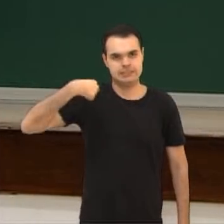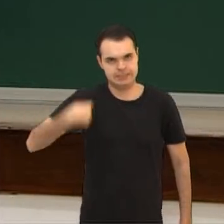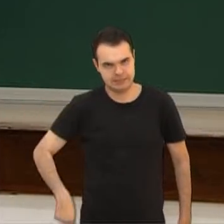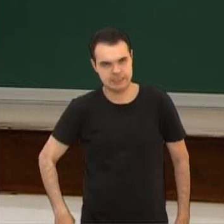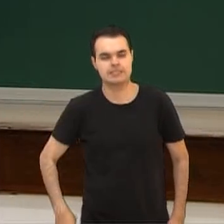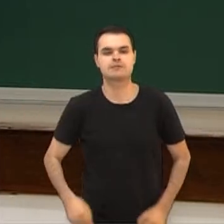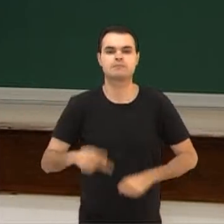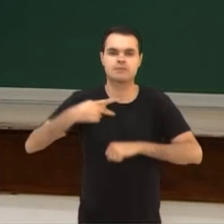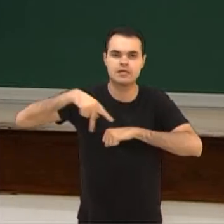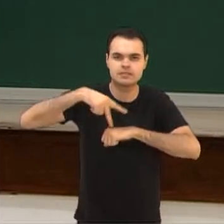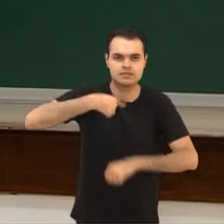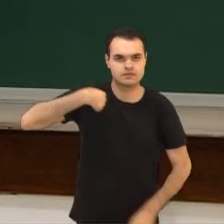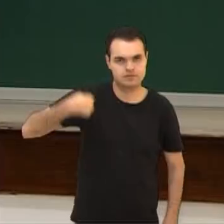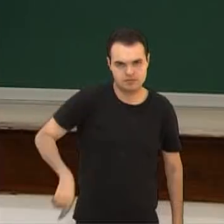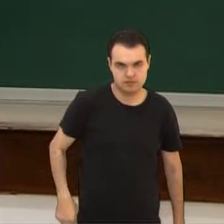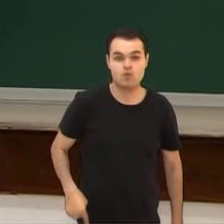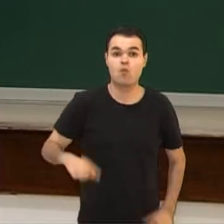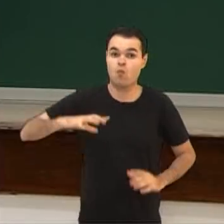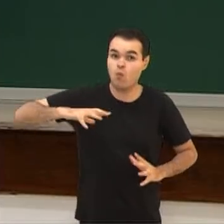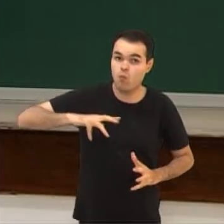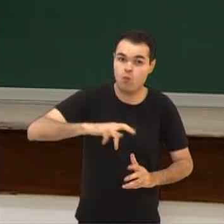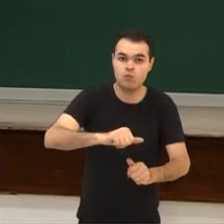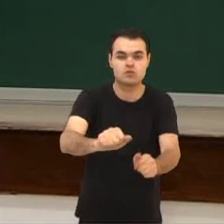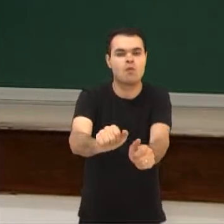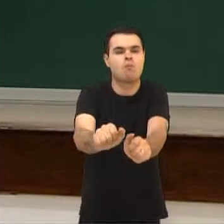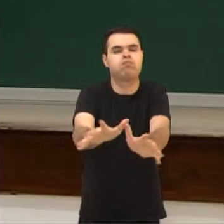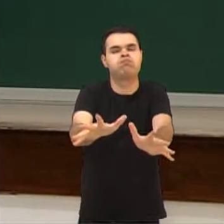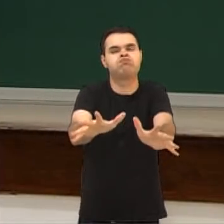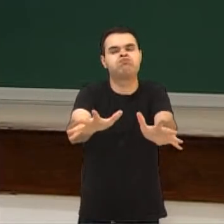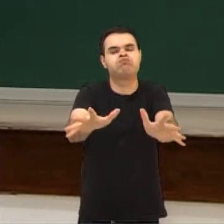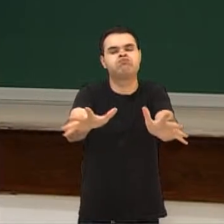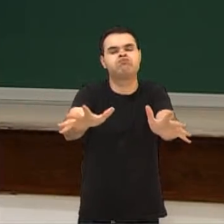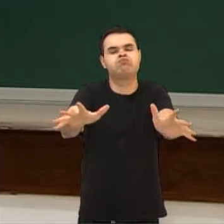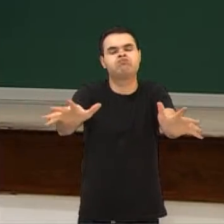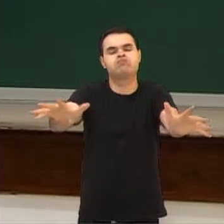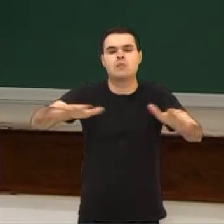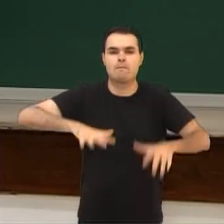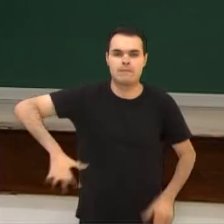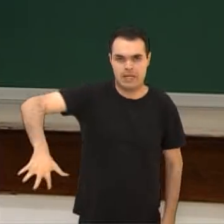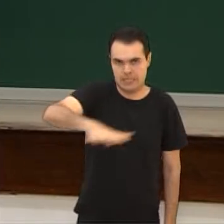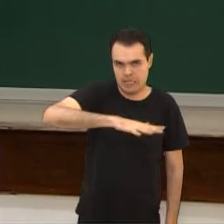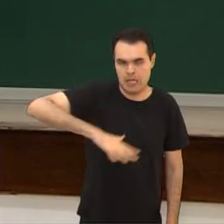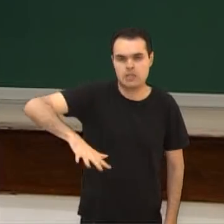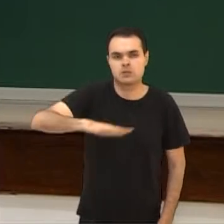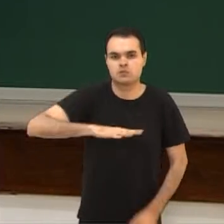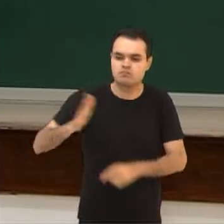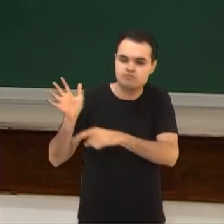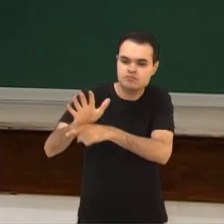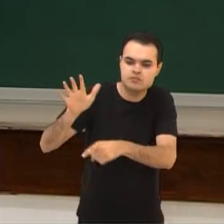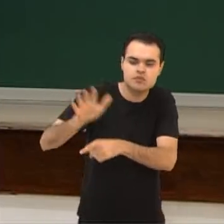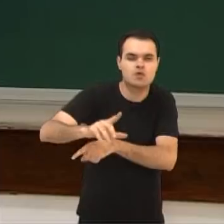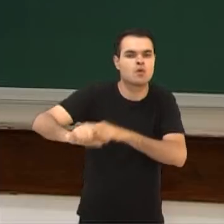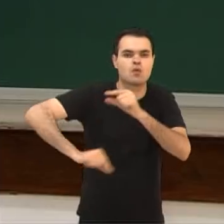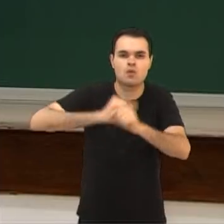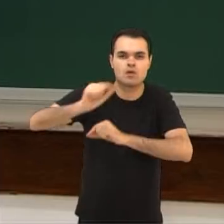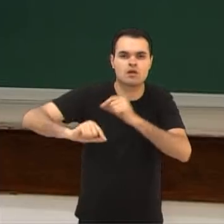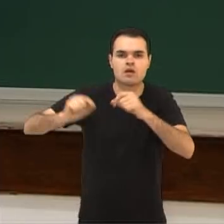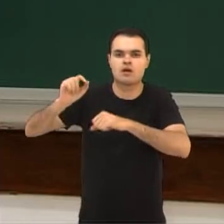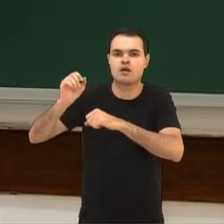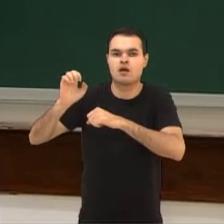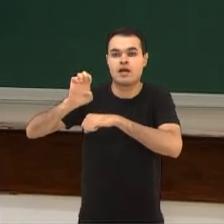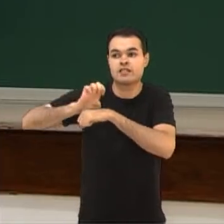uma expansão de mercado. Isso foi um fator que contribuiu muito, principalmente para o aumento das